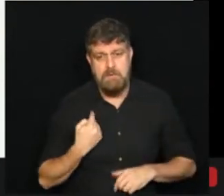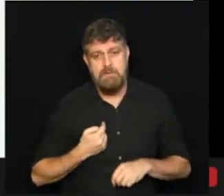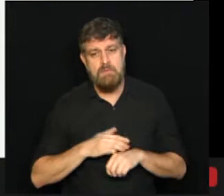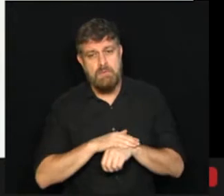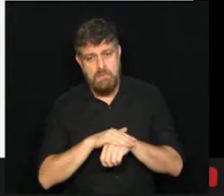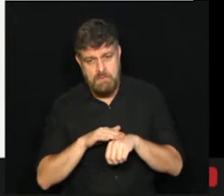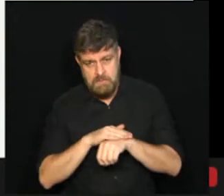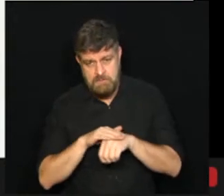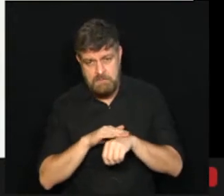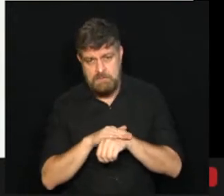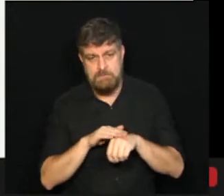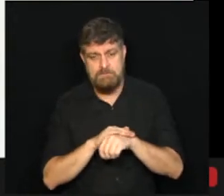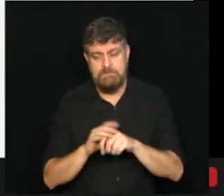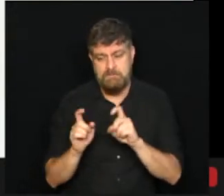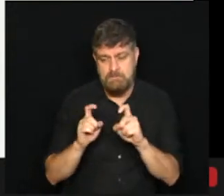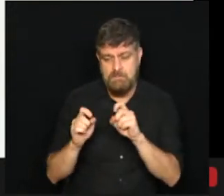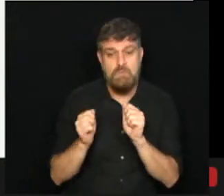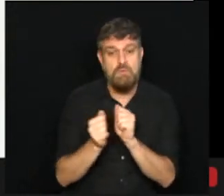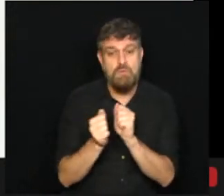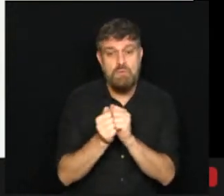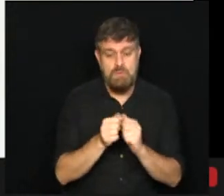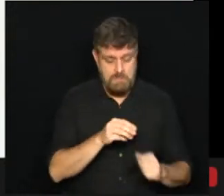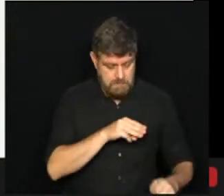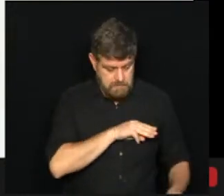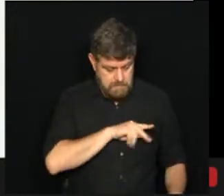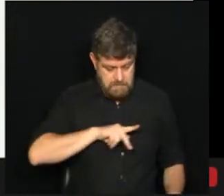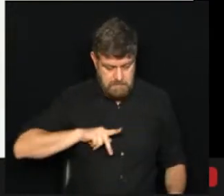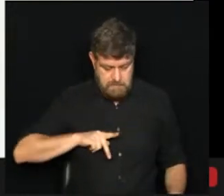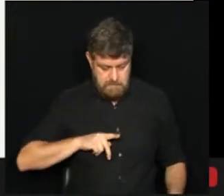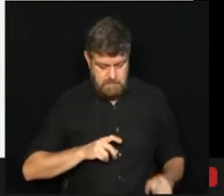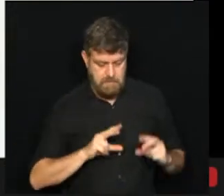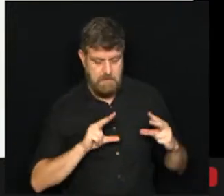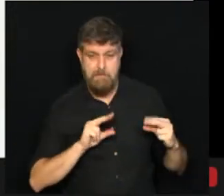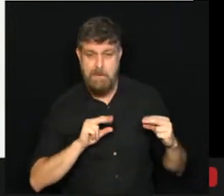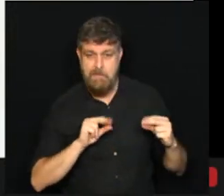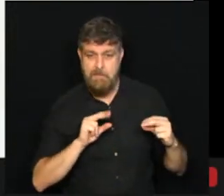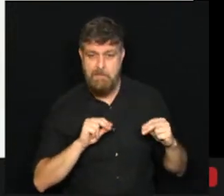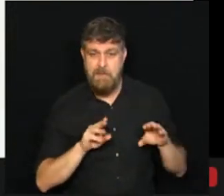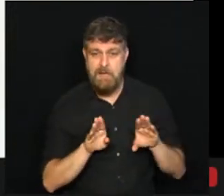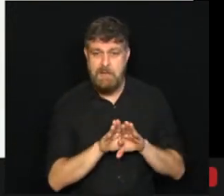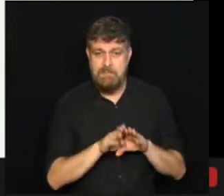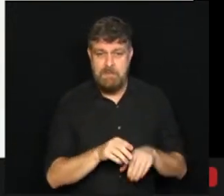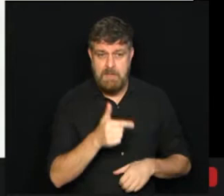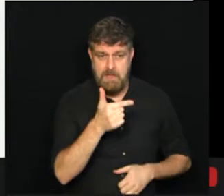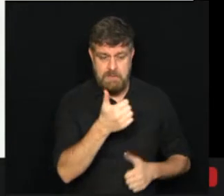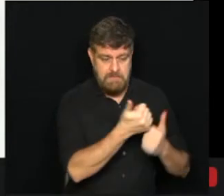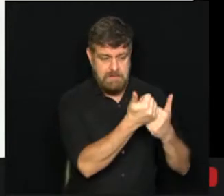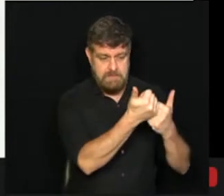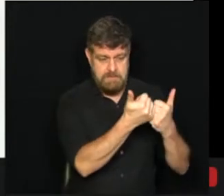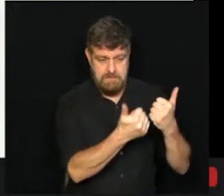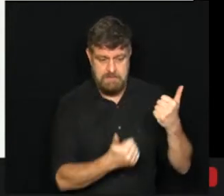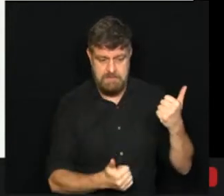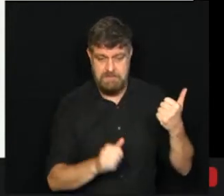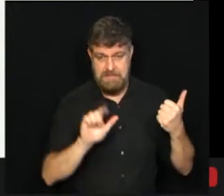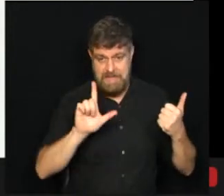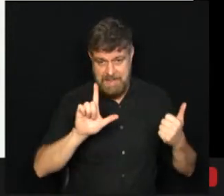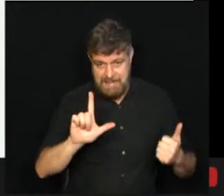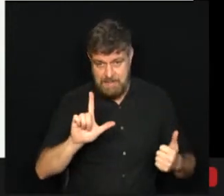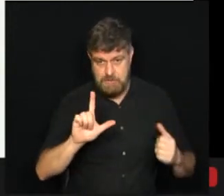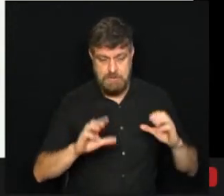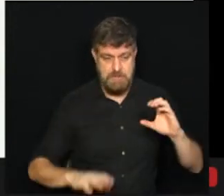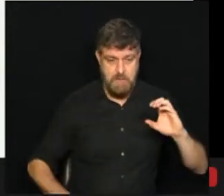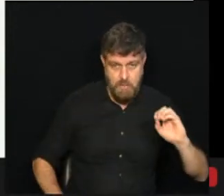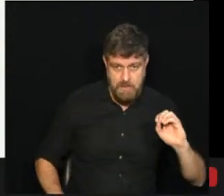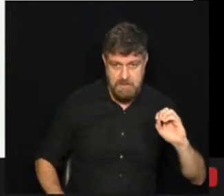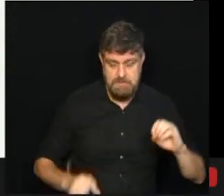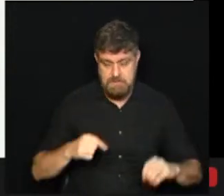nessa reunião com o Ministério Público e com as duas diretorias de ensino, a leste e a oeste aqui de Campinas, mas